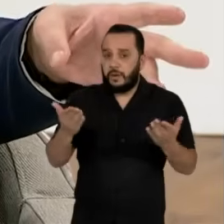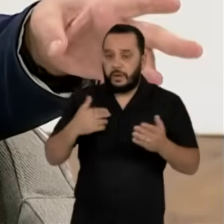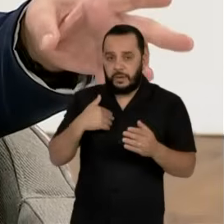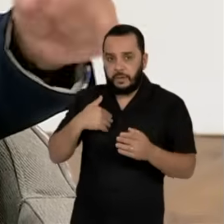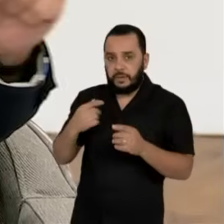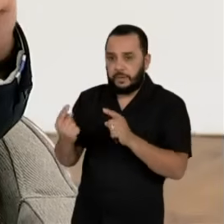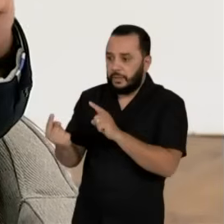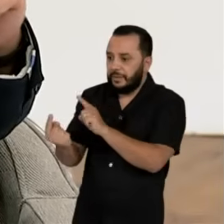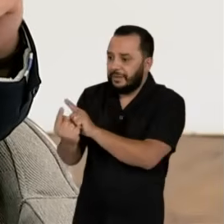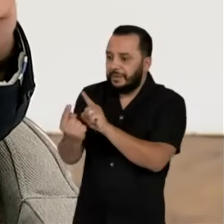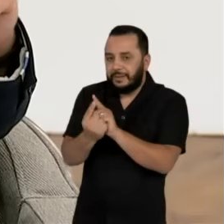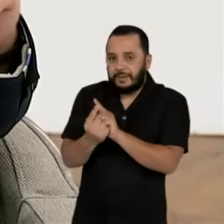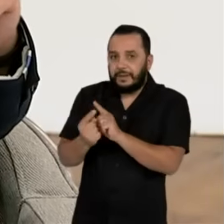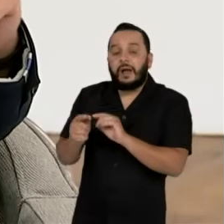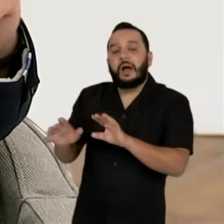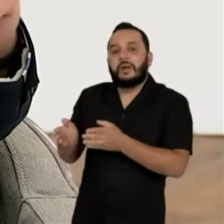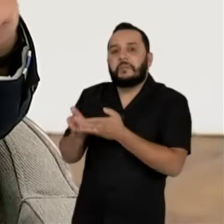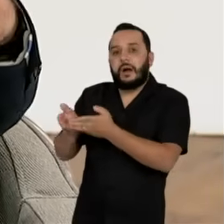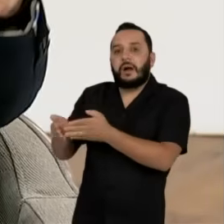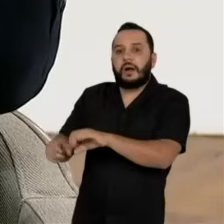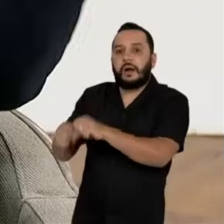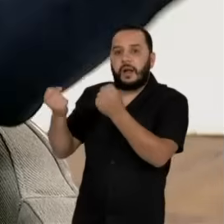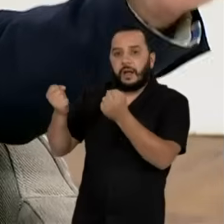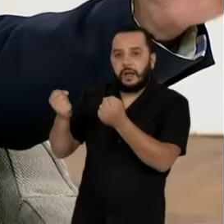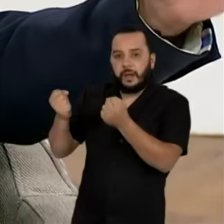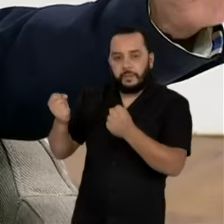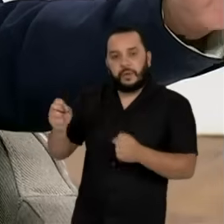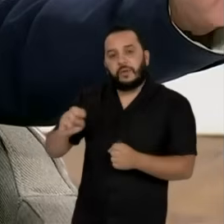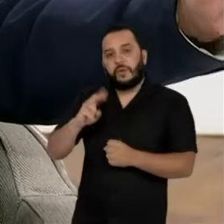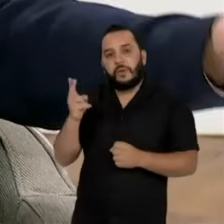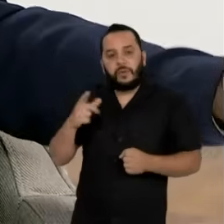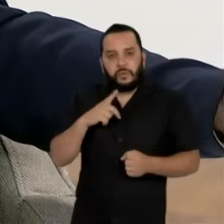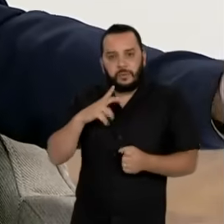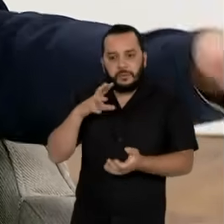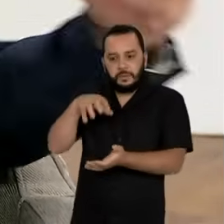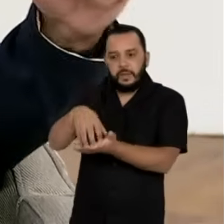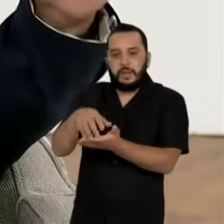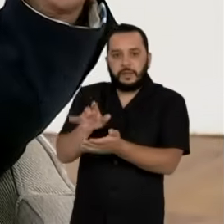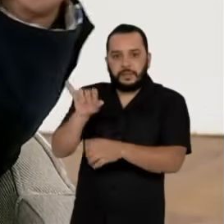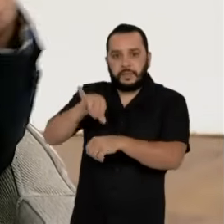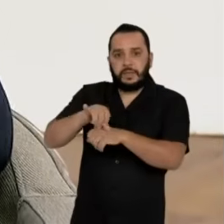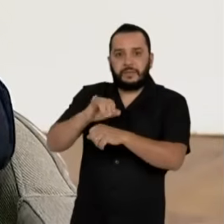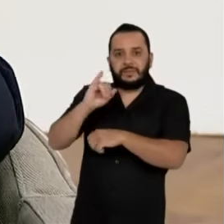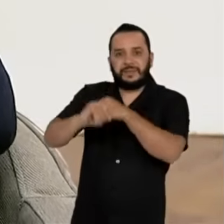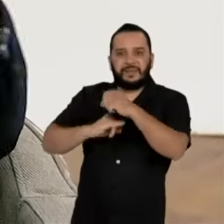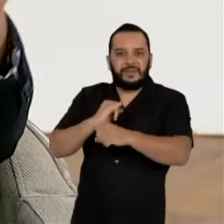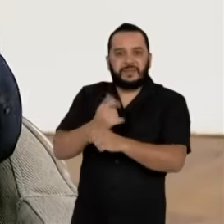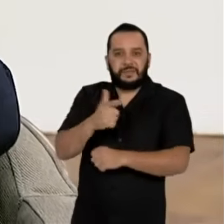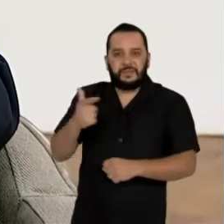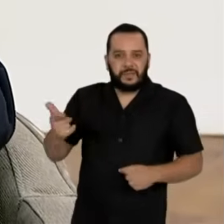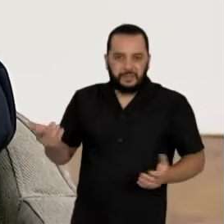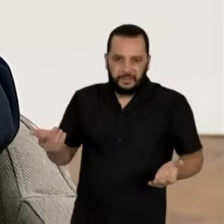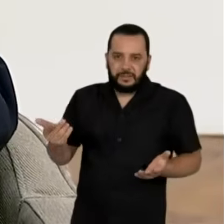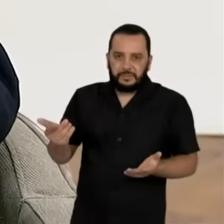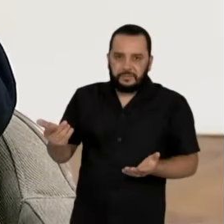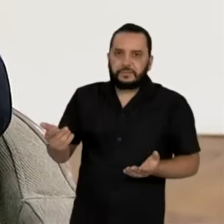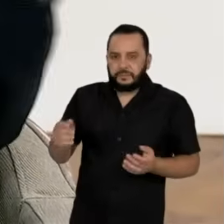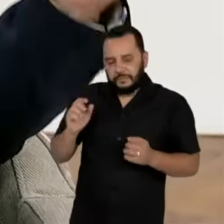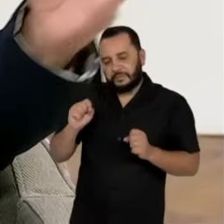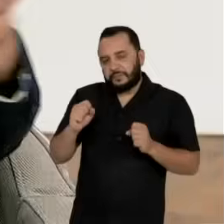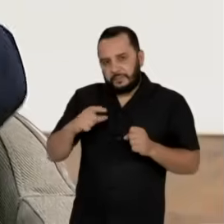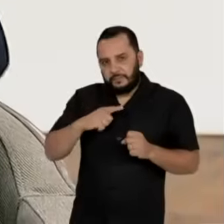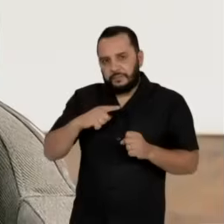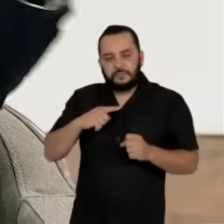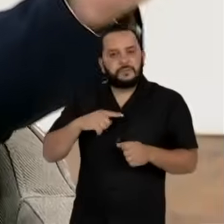barco quebra. Vamos implantar um telecentro, aí o sinal não chega. Sei lá, podem chegar as 7